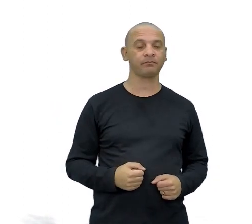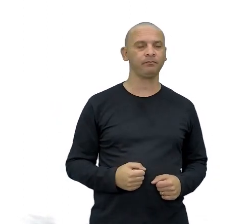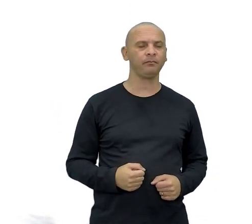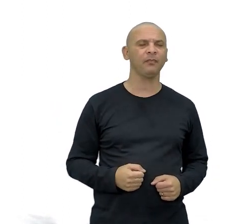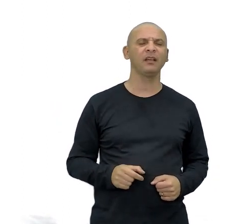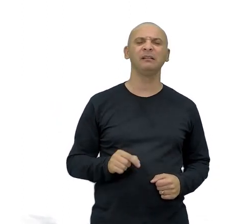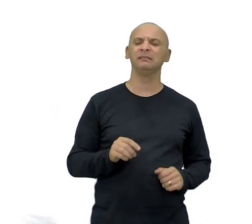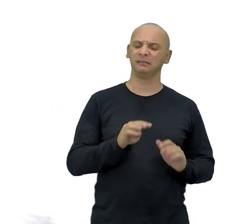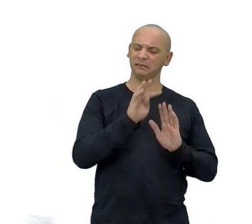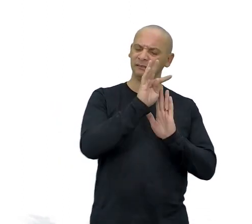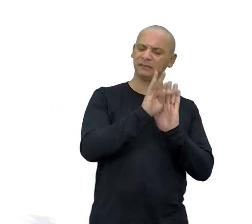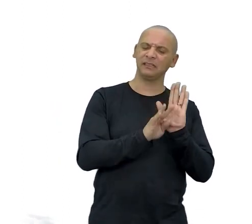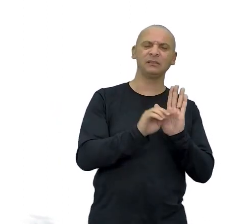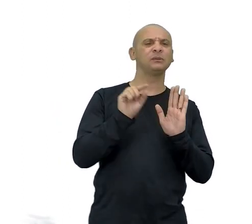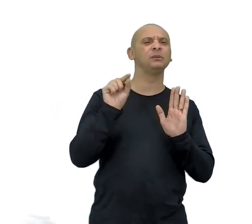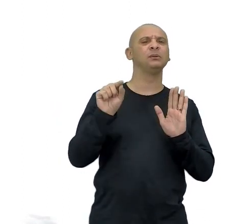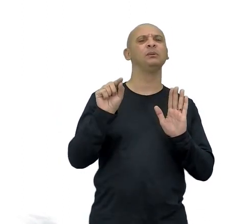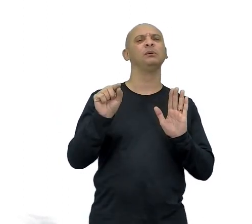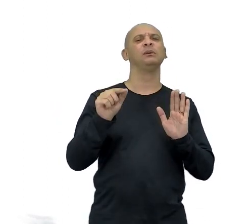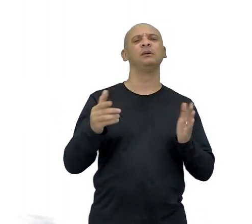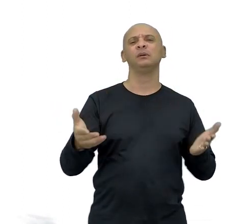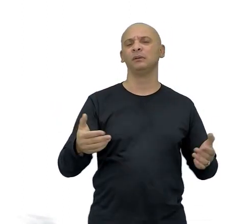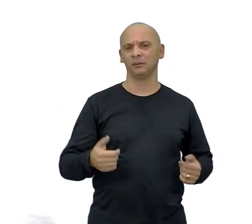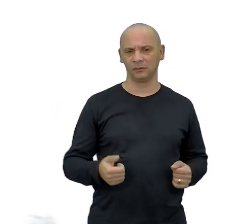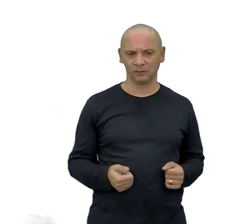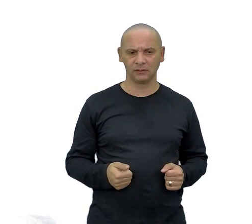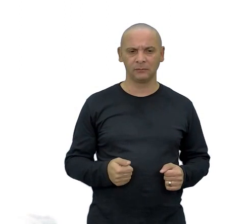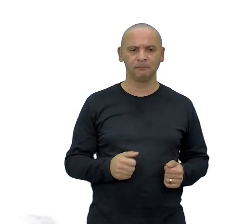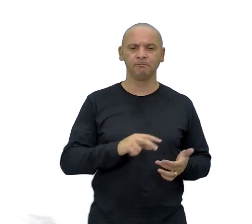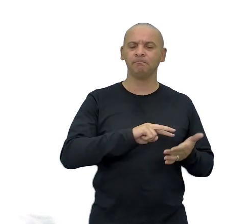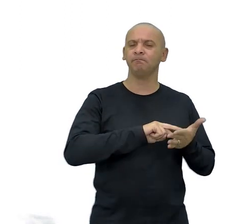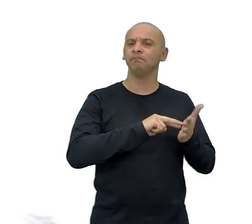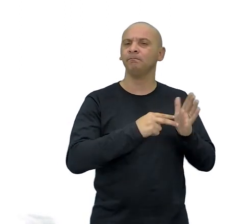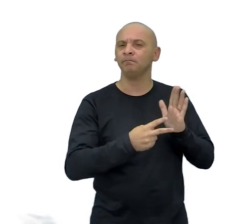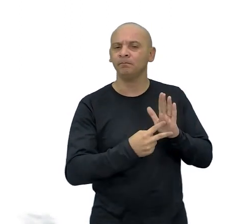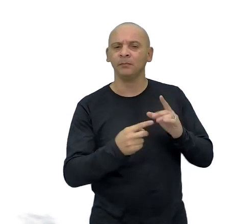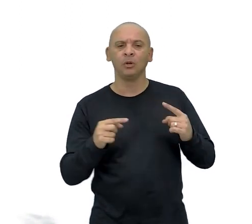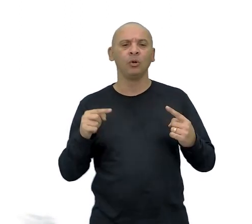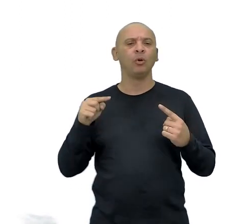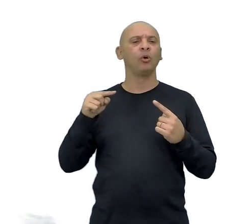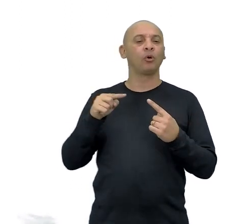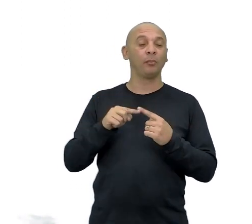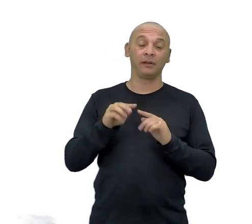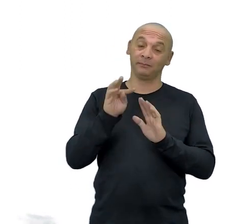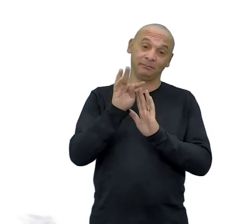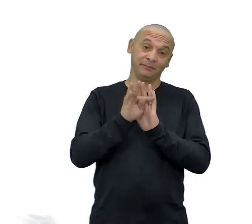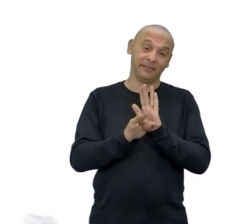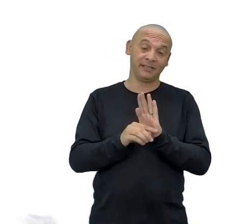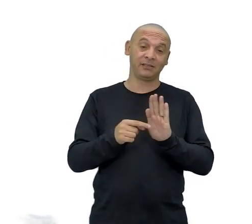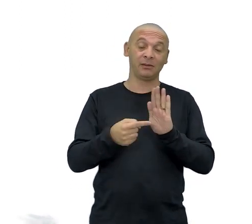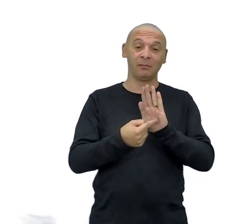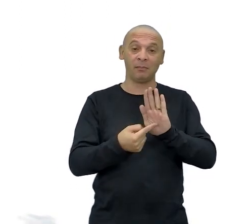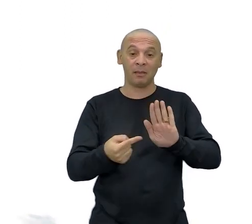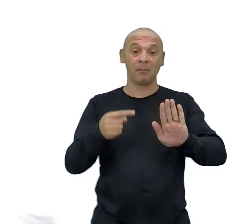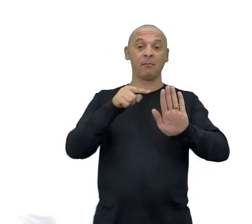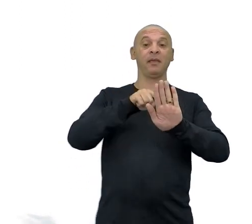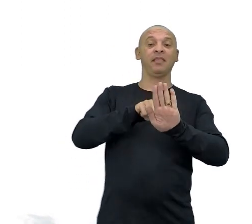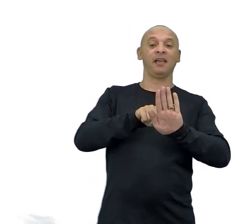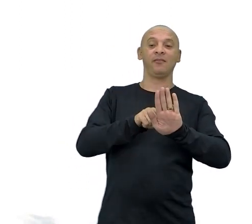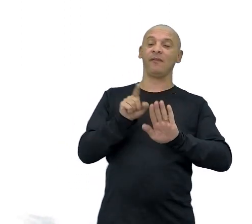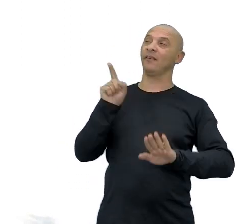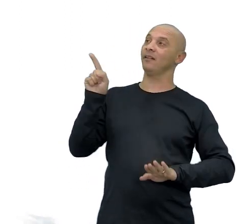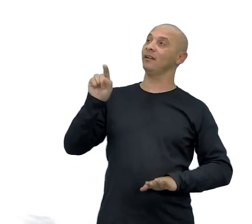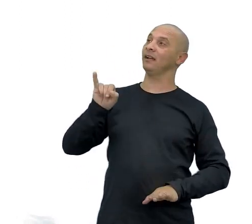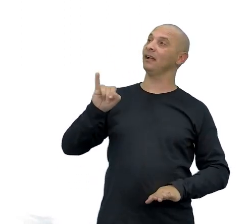Vamos falar um pouquinho sobre o que é texto. O sentido se constrói a partir do texto, metáfora do iceberg.